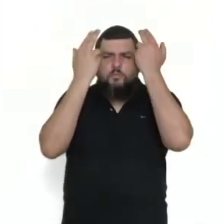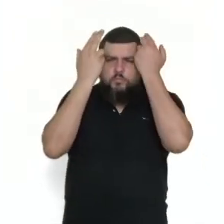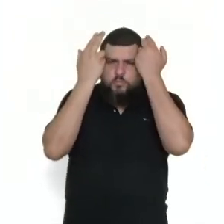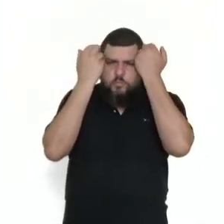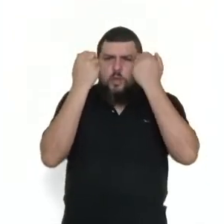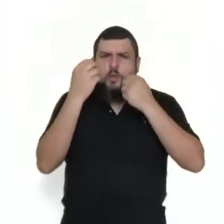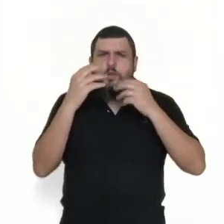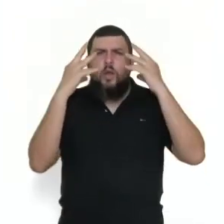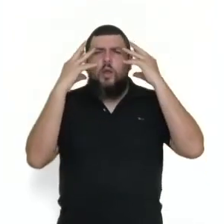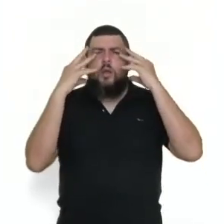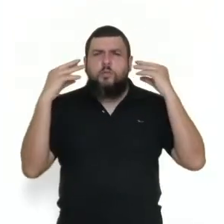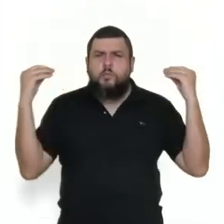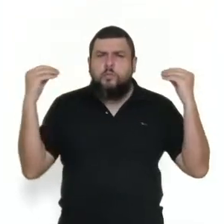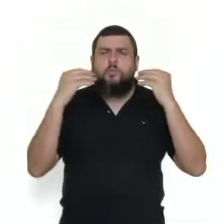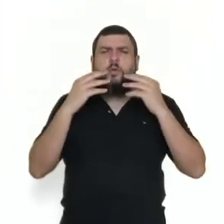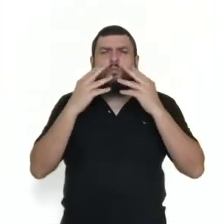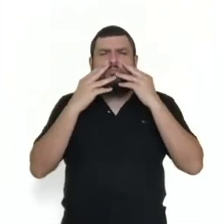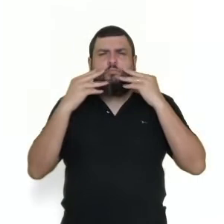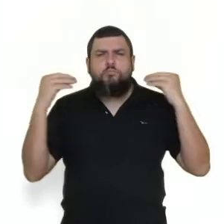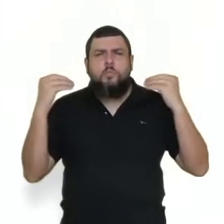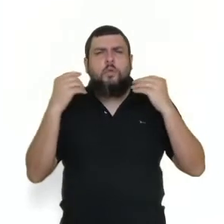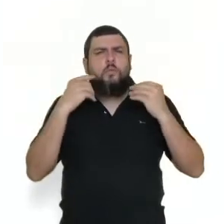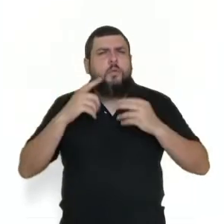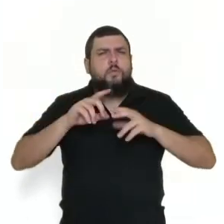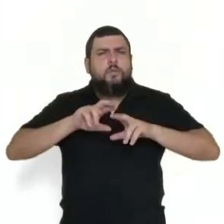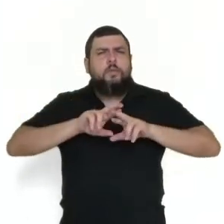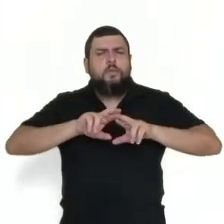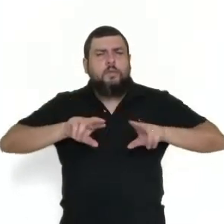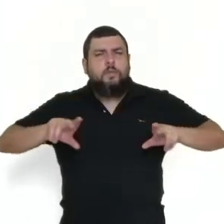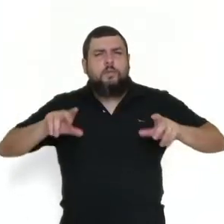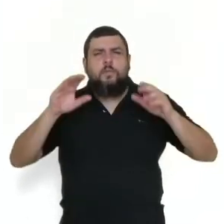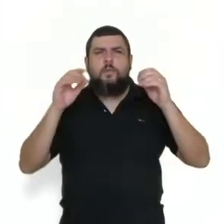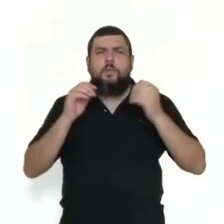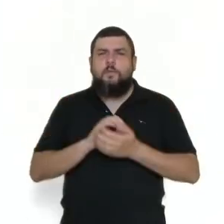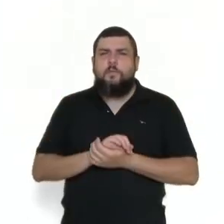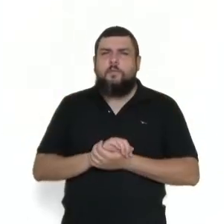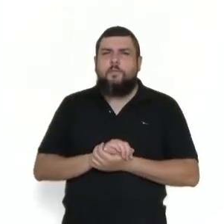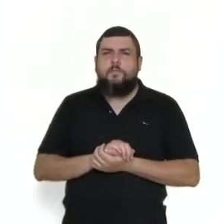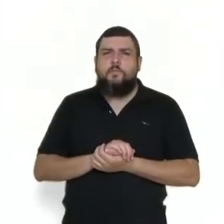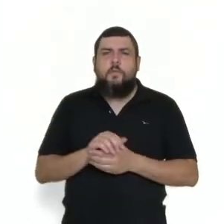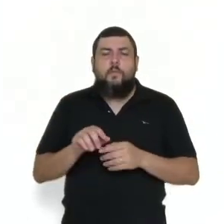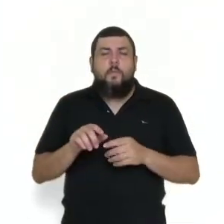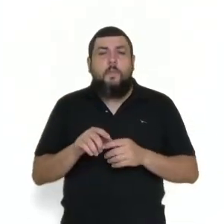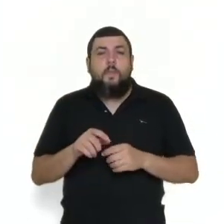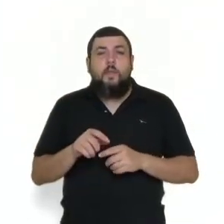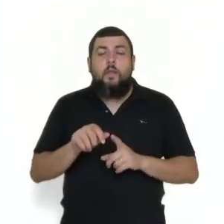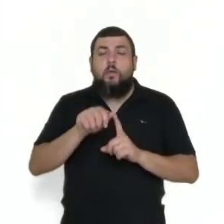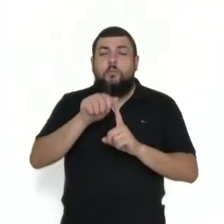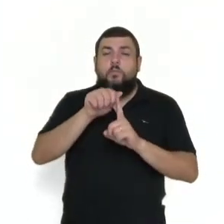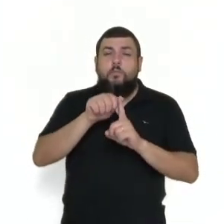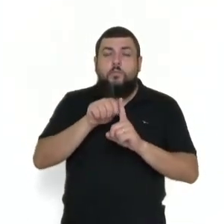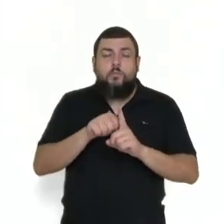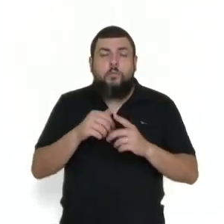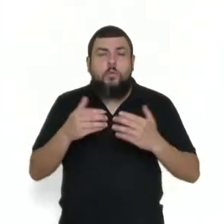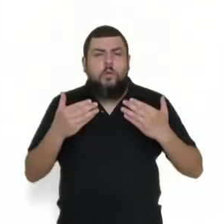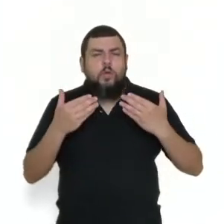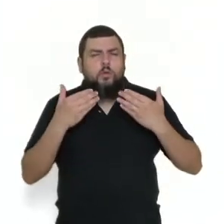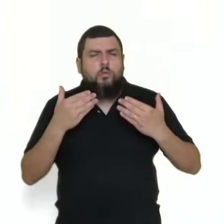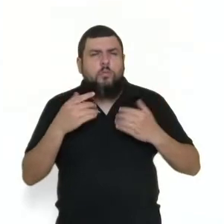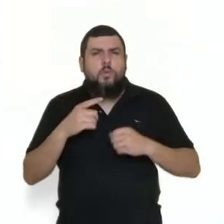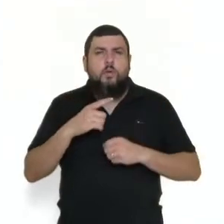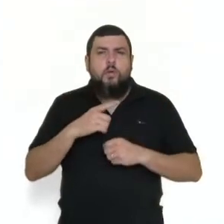renas das montanhas, que a gente conhece lá como caribus, né? Recebe nos verões milhares de pássaros que buscam alimento em seus